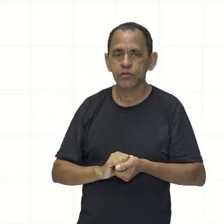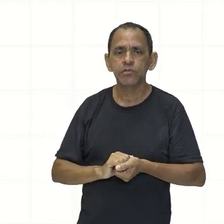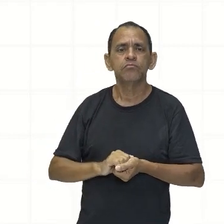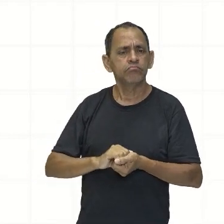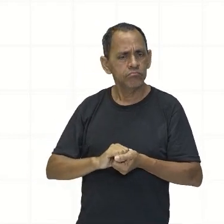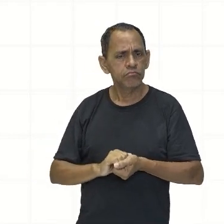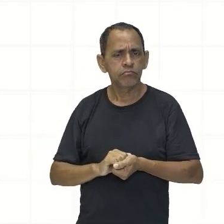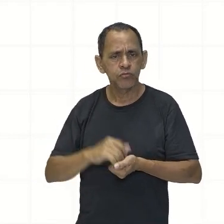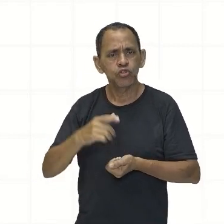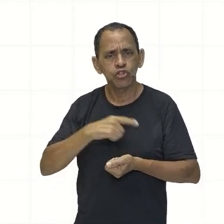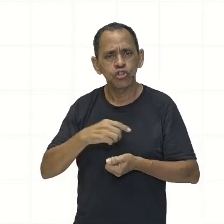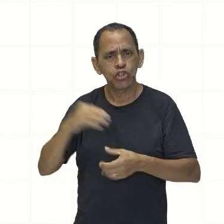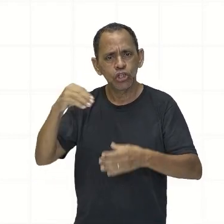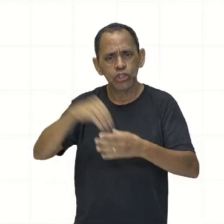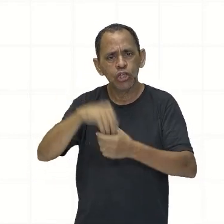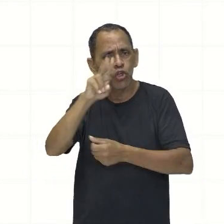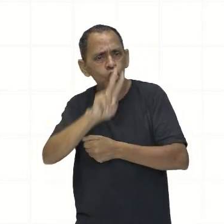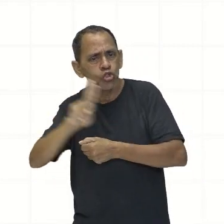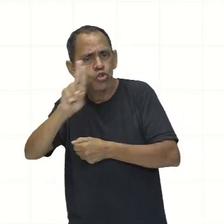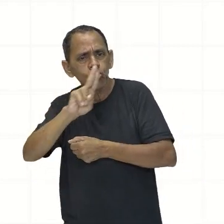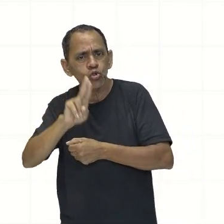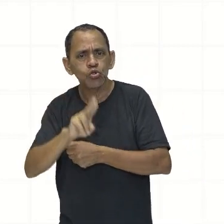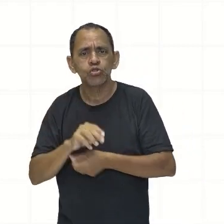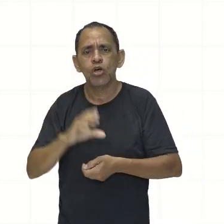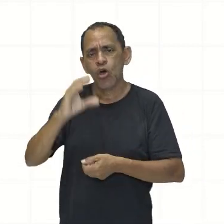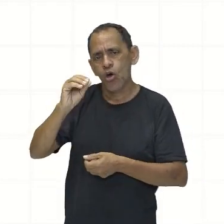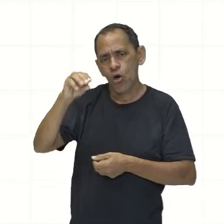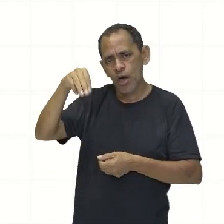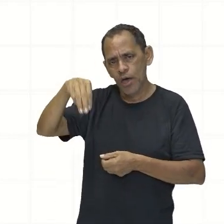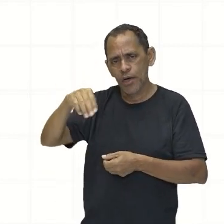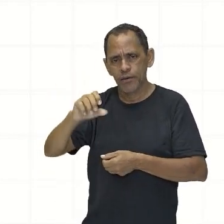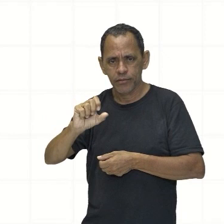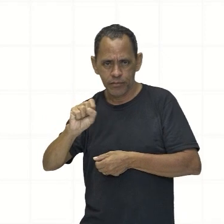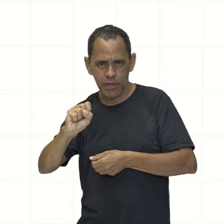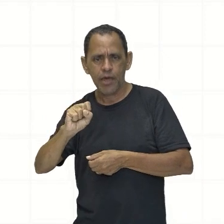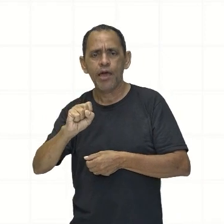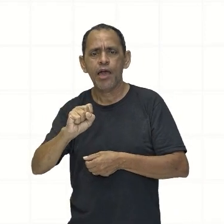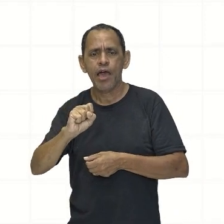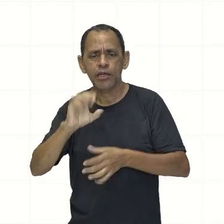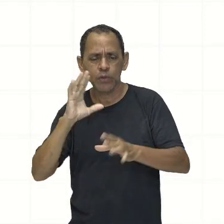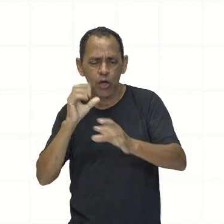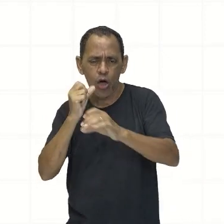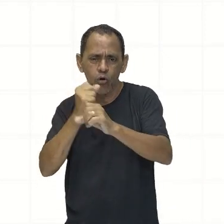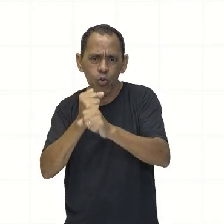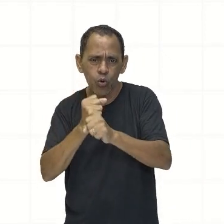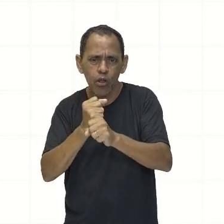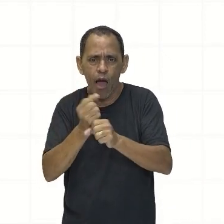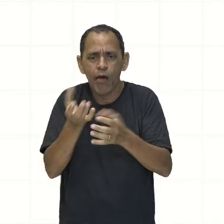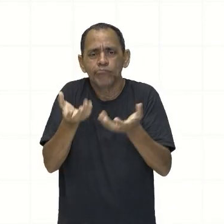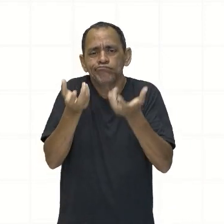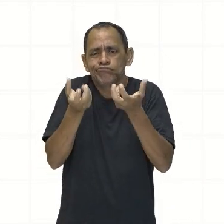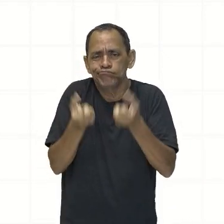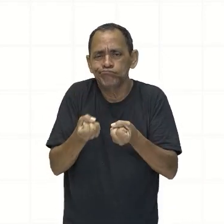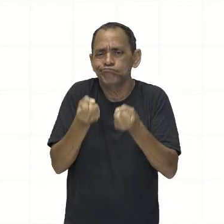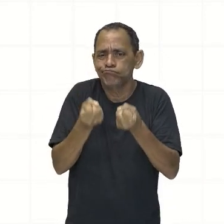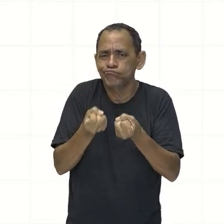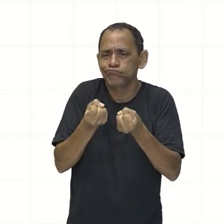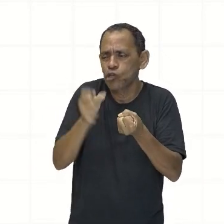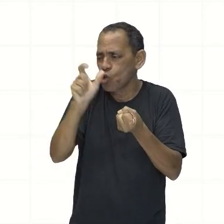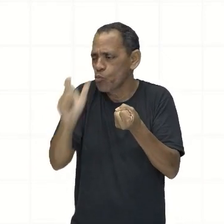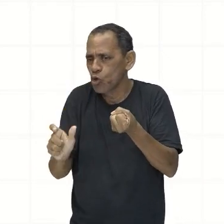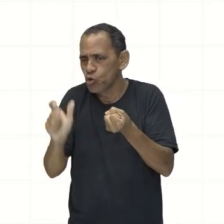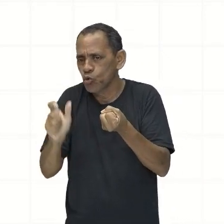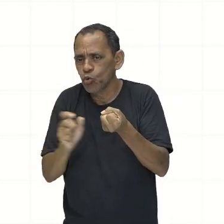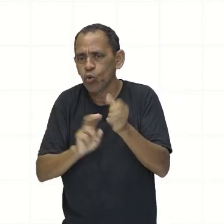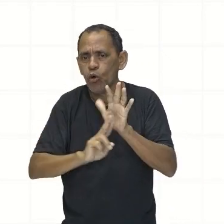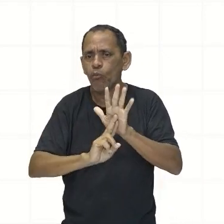Organização Mundial de Saúde para calcular o peso ideal de cada pessoa. Então, ele é representado por,